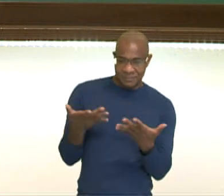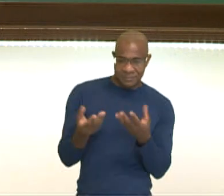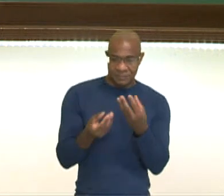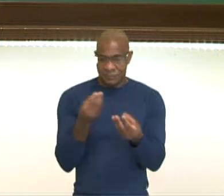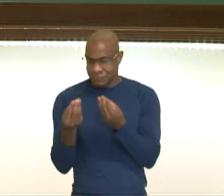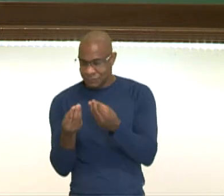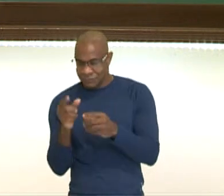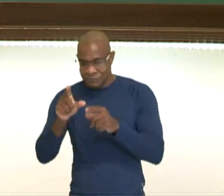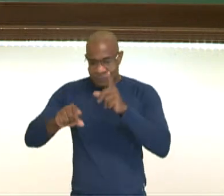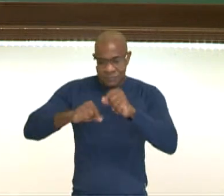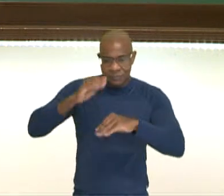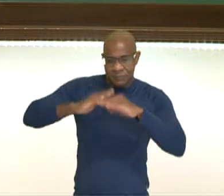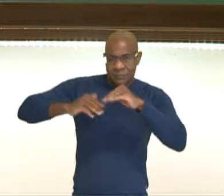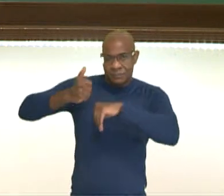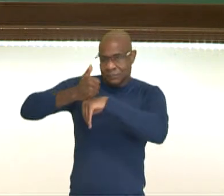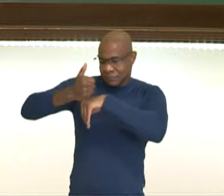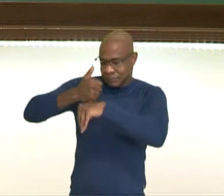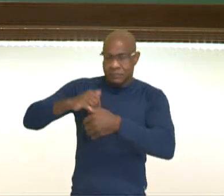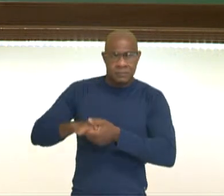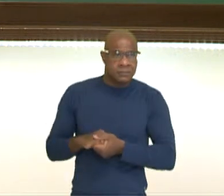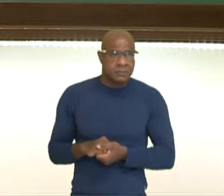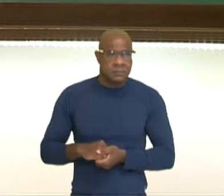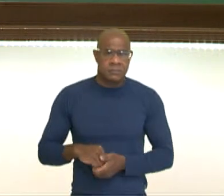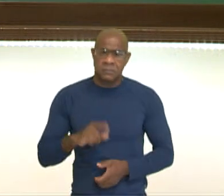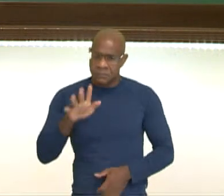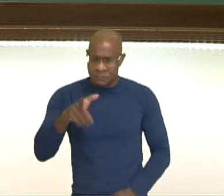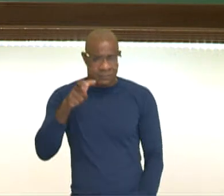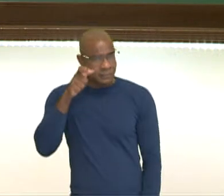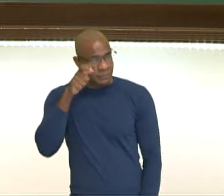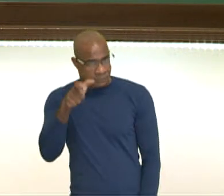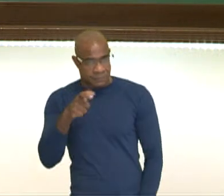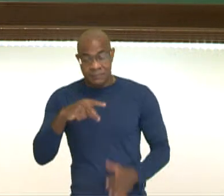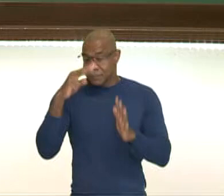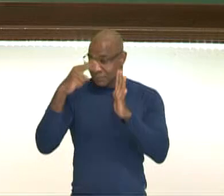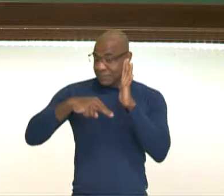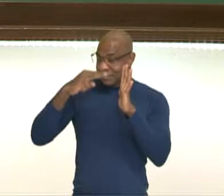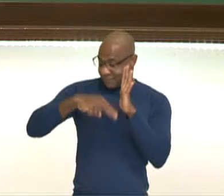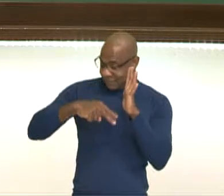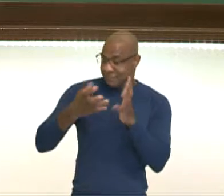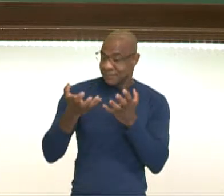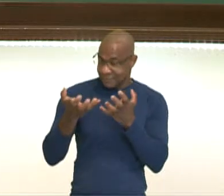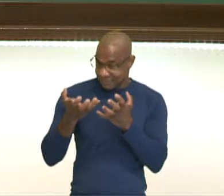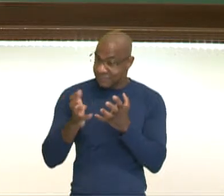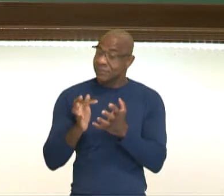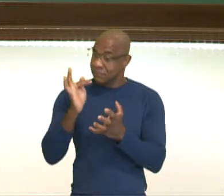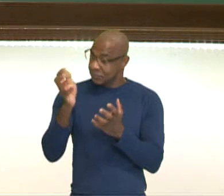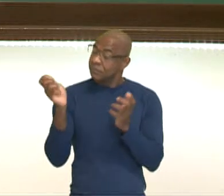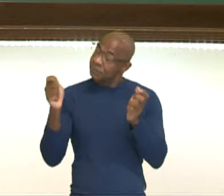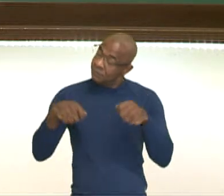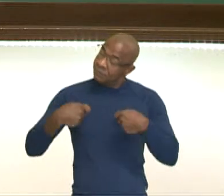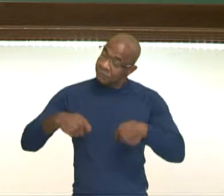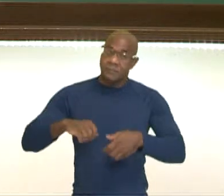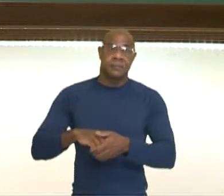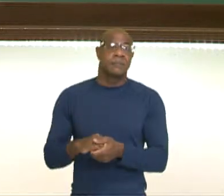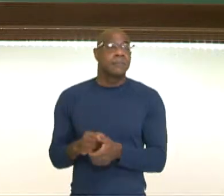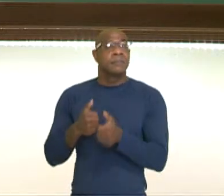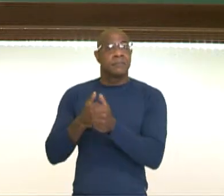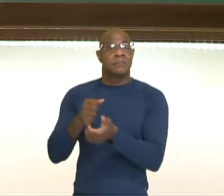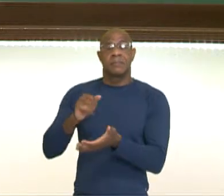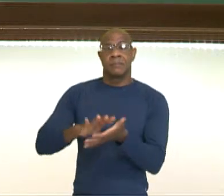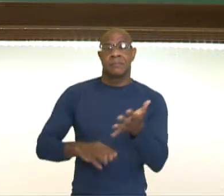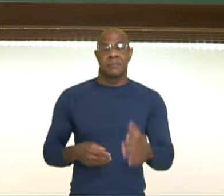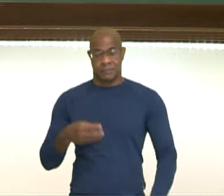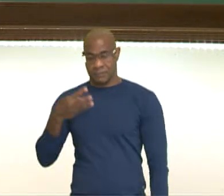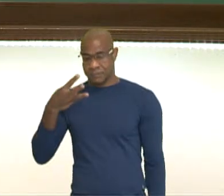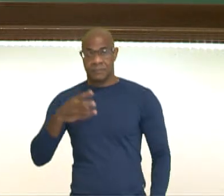profissão? Vem cá, já se interessou por ler mais a respeito? Claro que já, né? Seguimos com a atividade